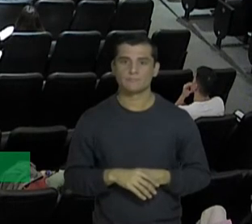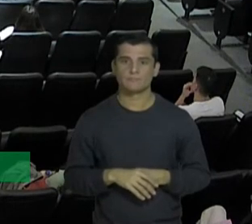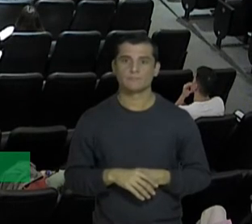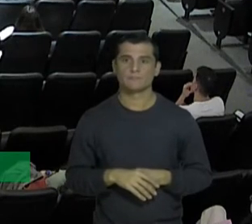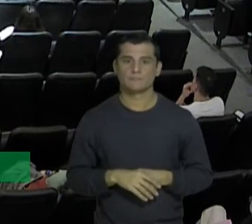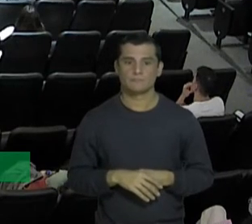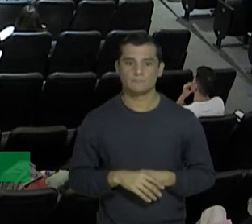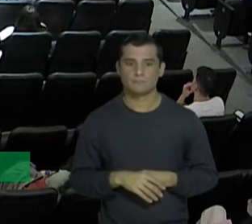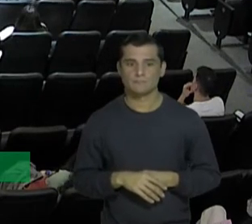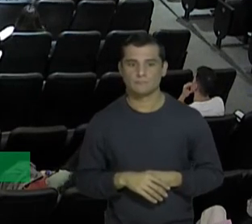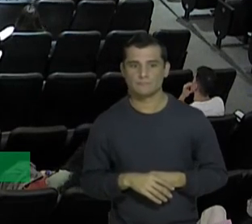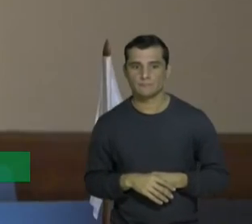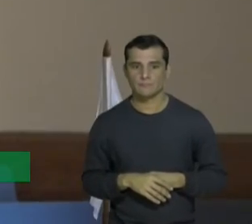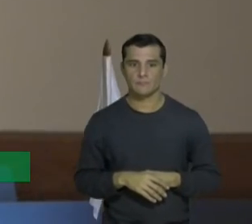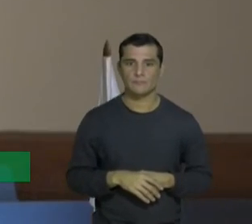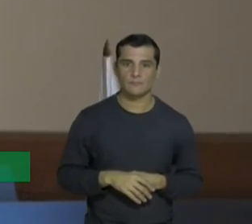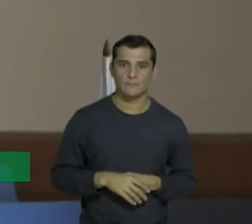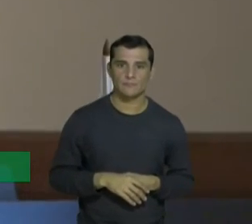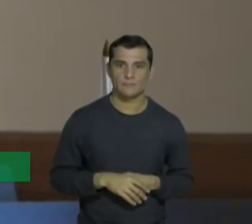de